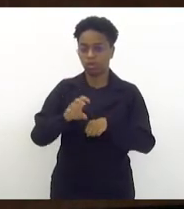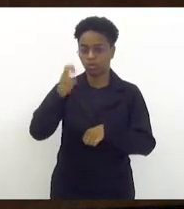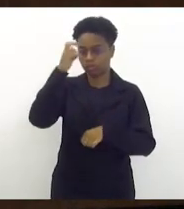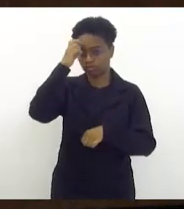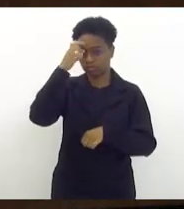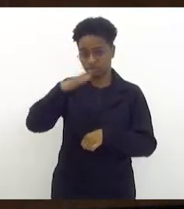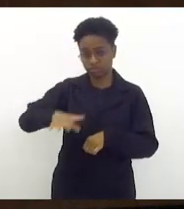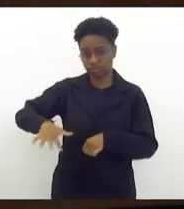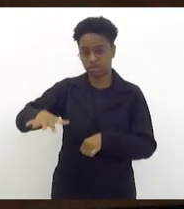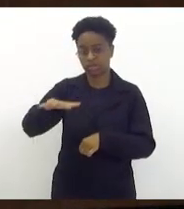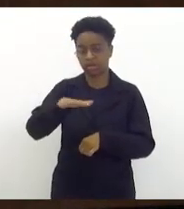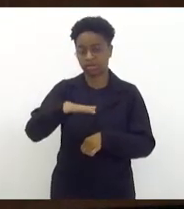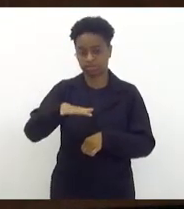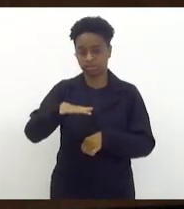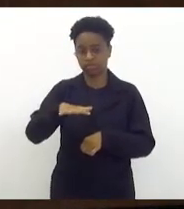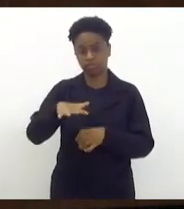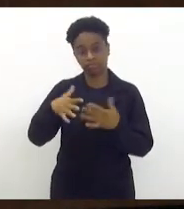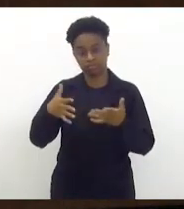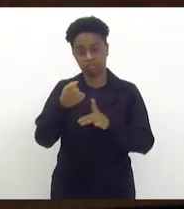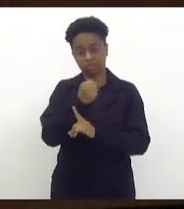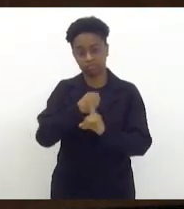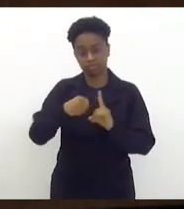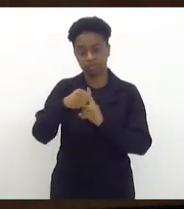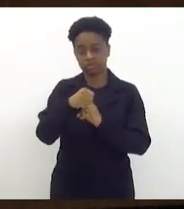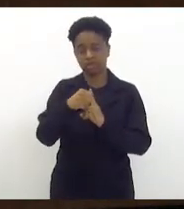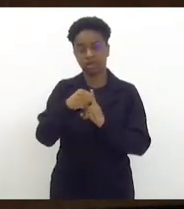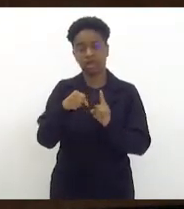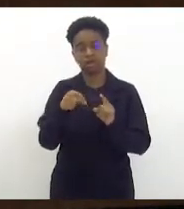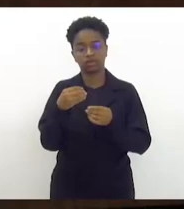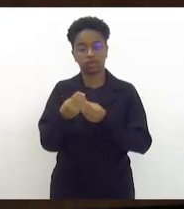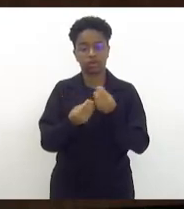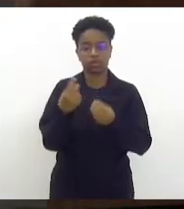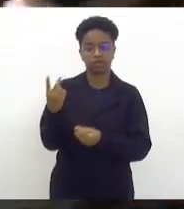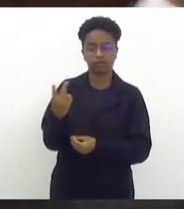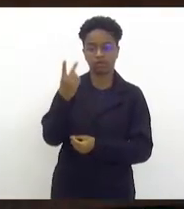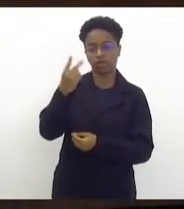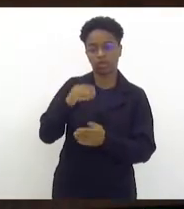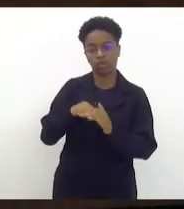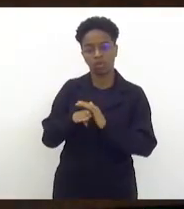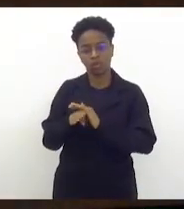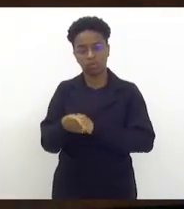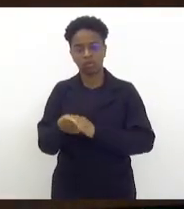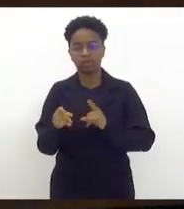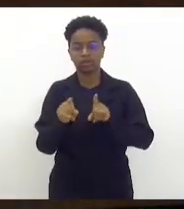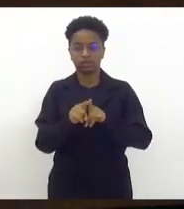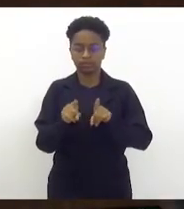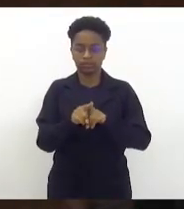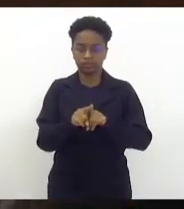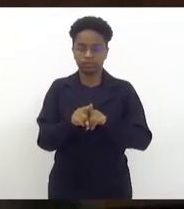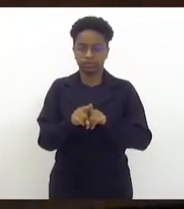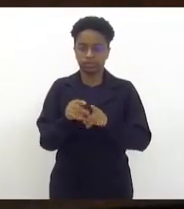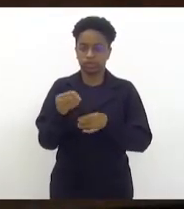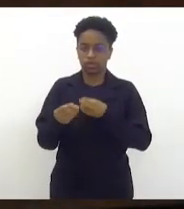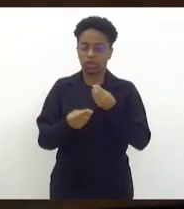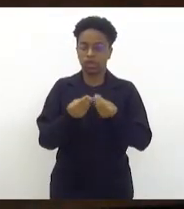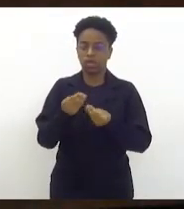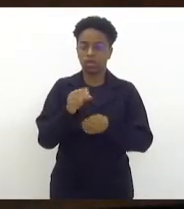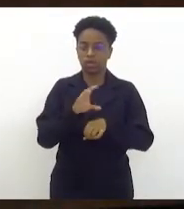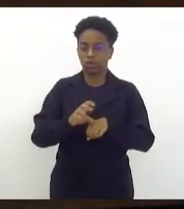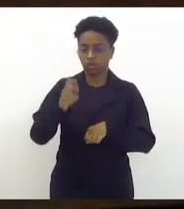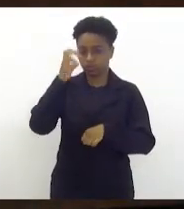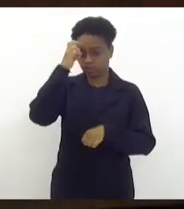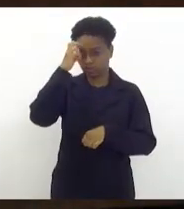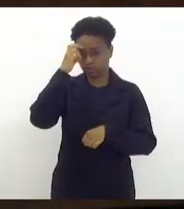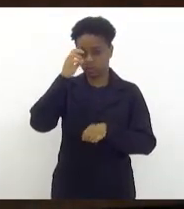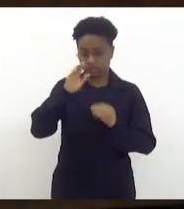lato, que é a própria sociedade em si, com seus valores, costumes, mas também a cultura no seu sentido estrito,